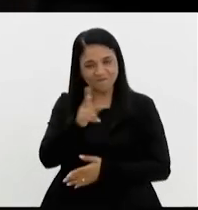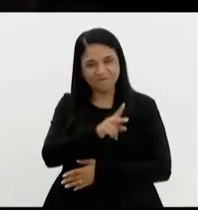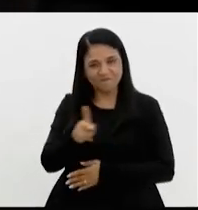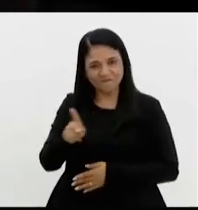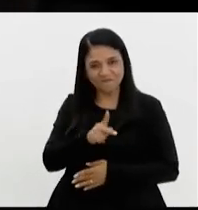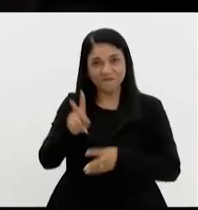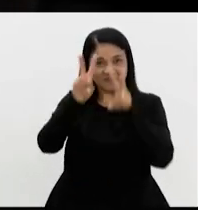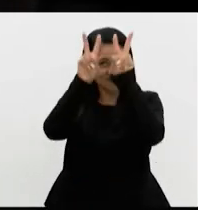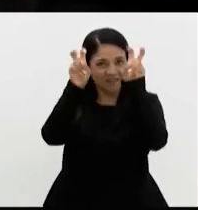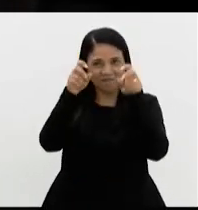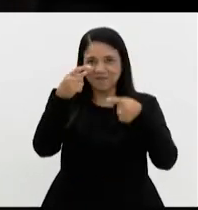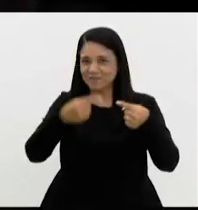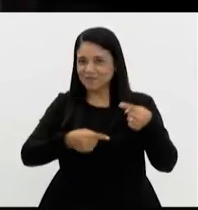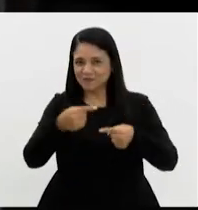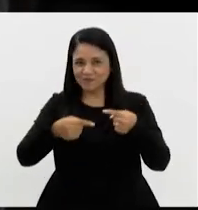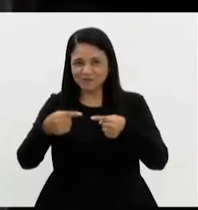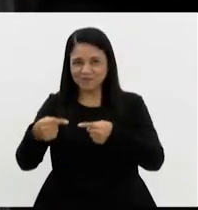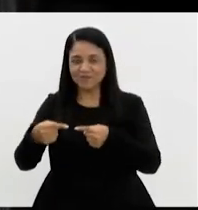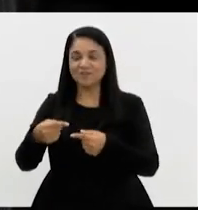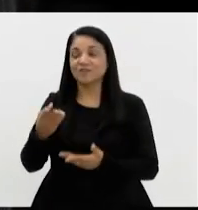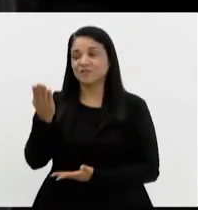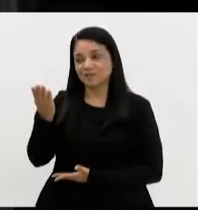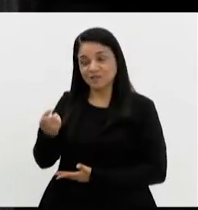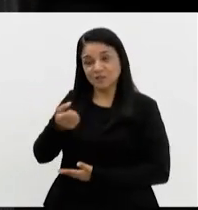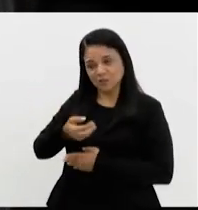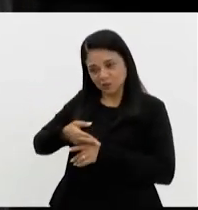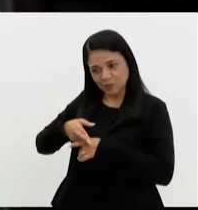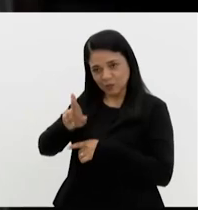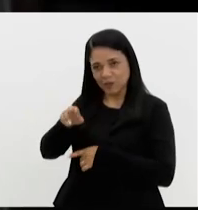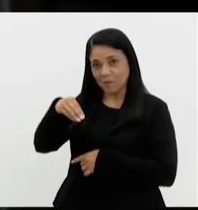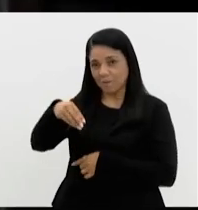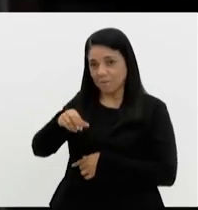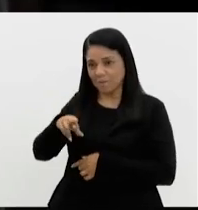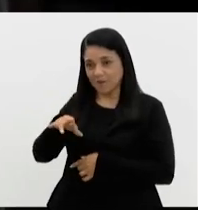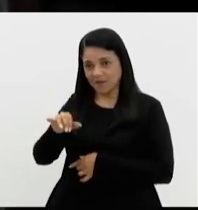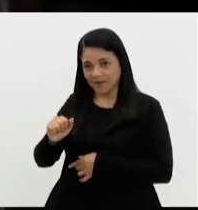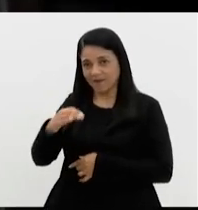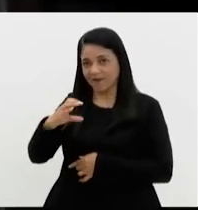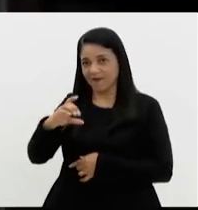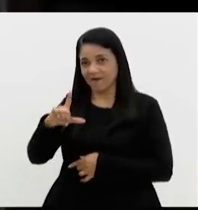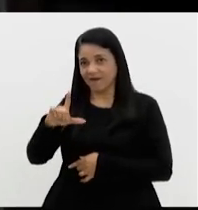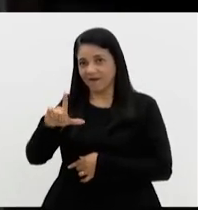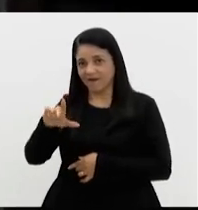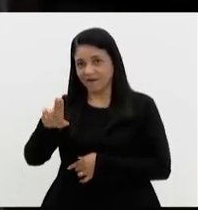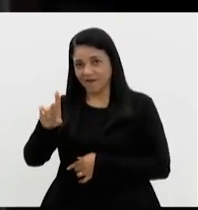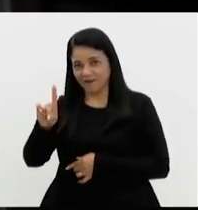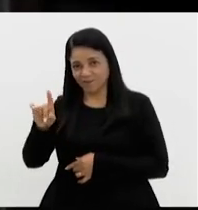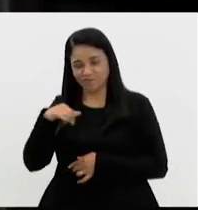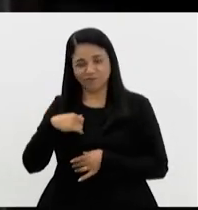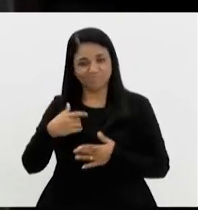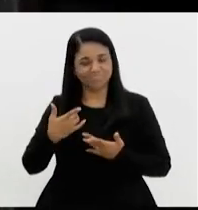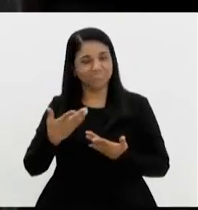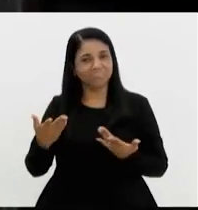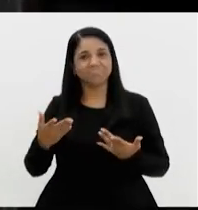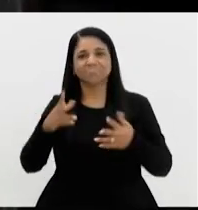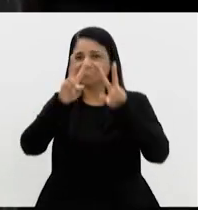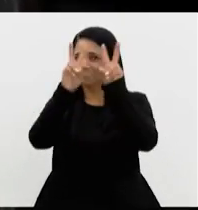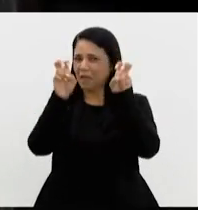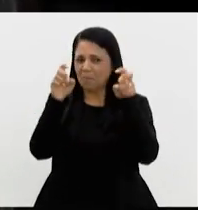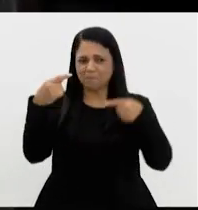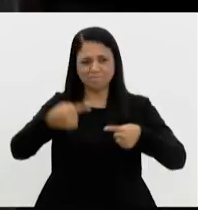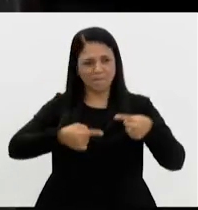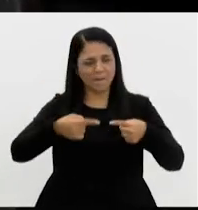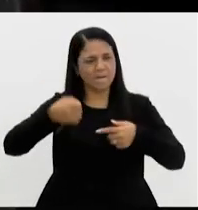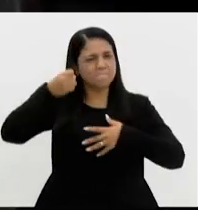temática até porque D Maria Cláudia certamente é que vai brilhar nessa mesa sobre esse tema